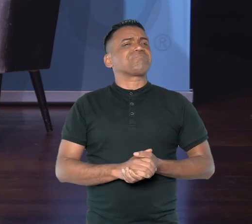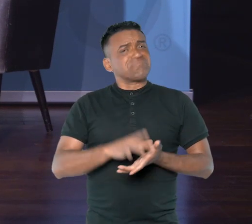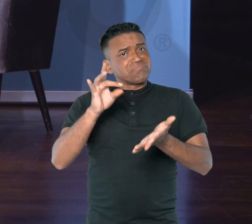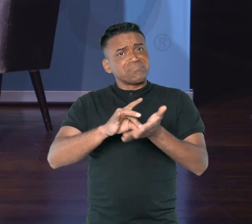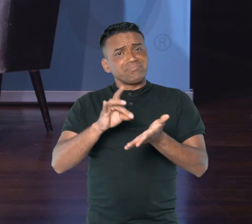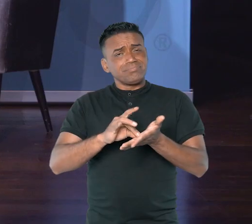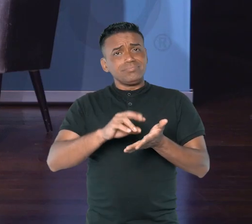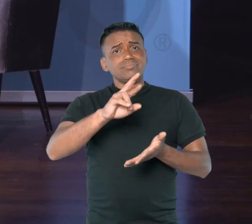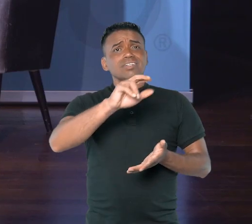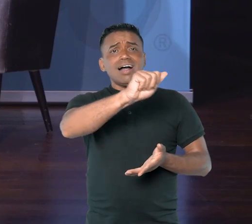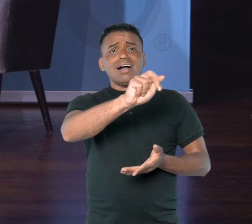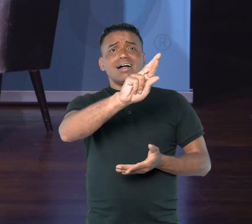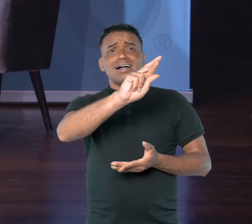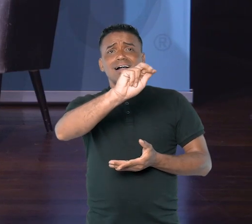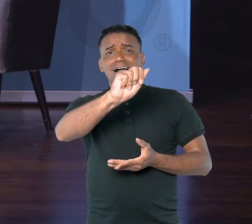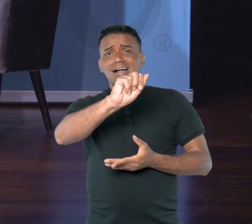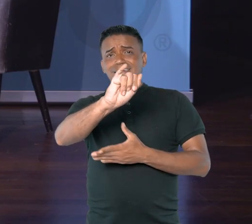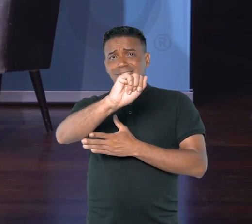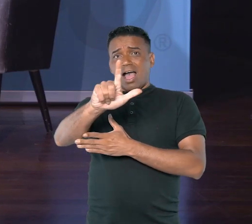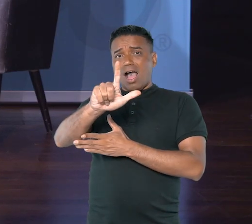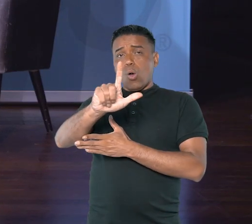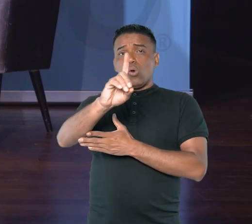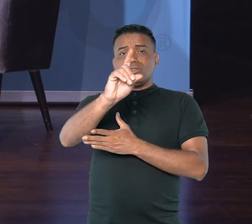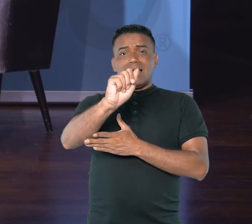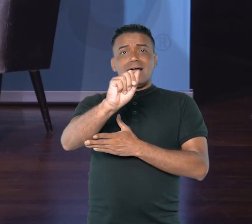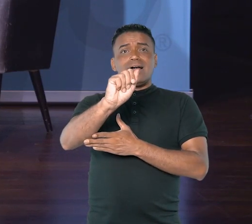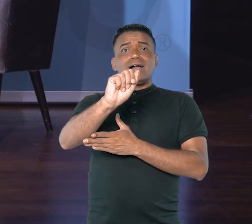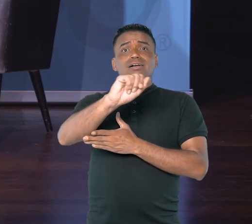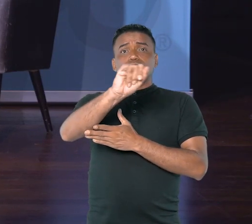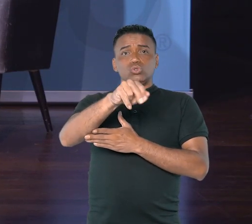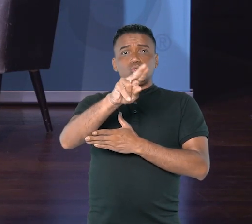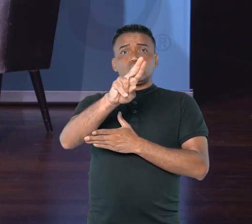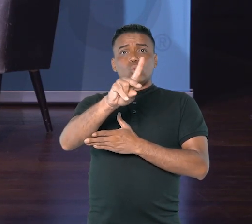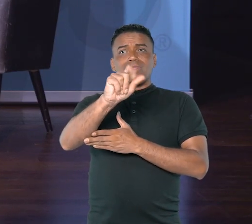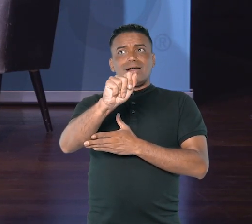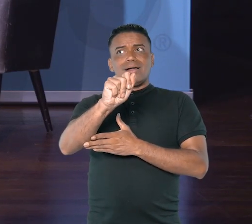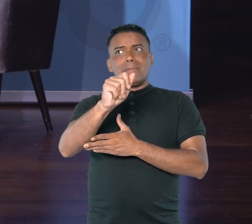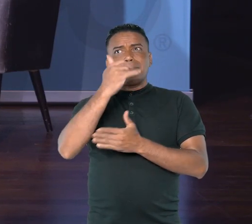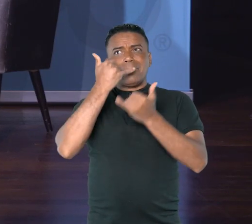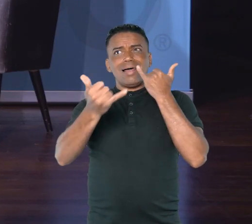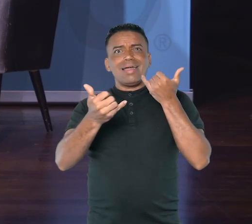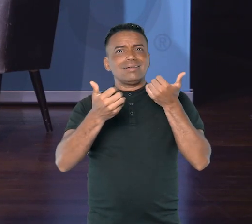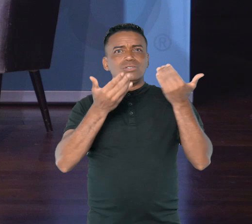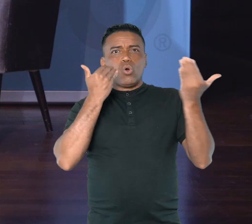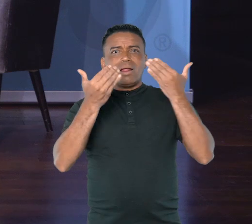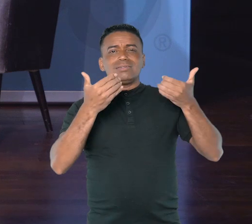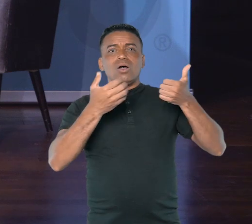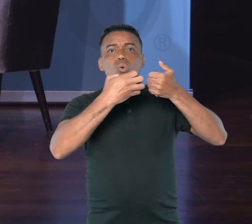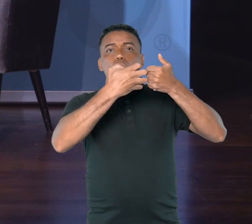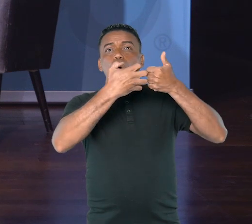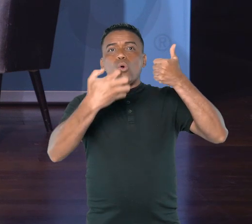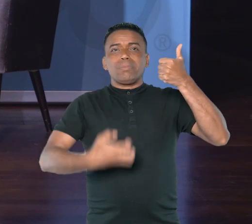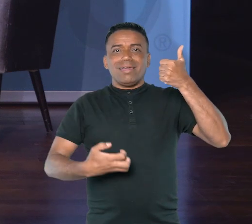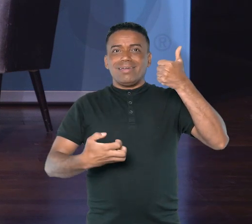verdade. Arraial é um Ouro Preto na minha vida, né? De viajante. É um lugar ao qual eu sempre volto.